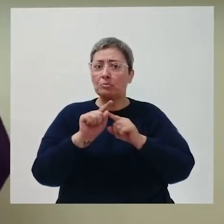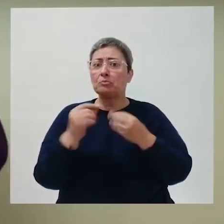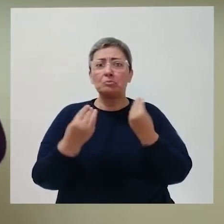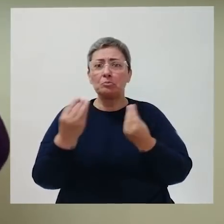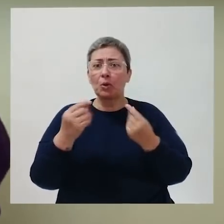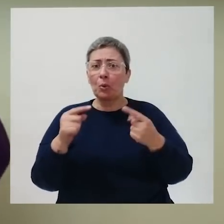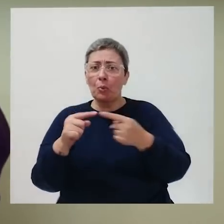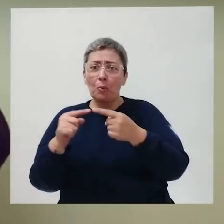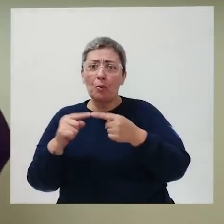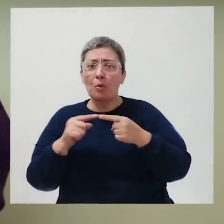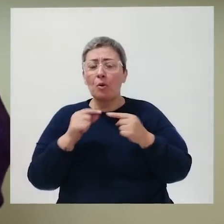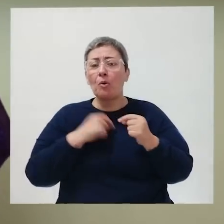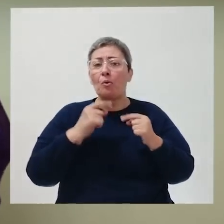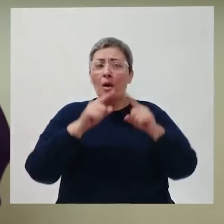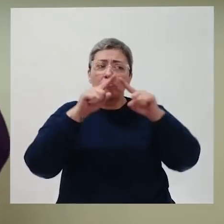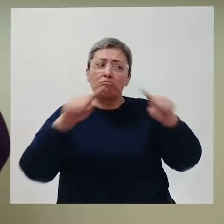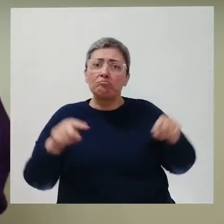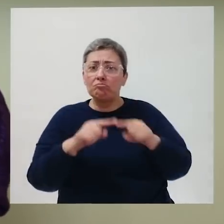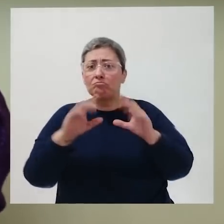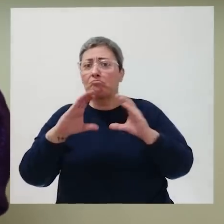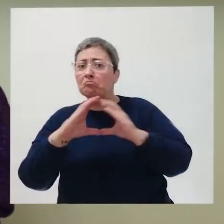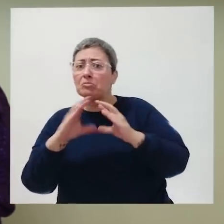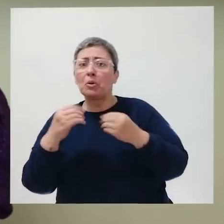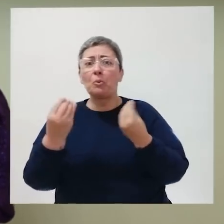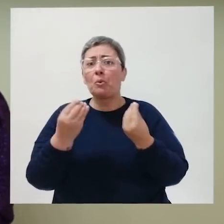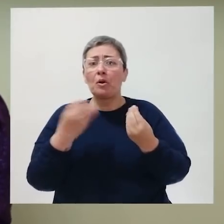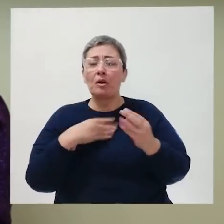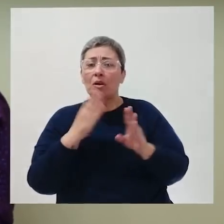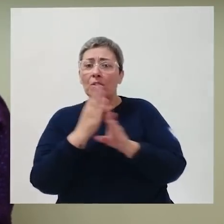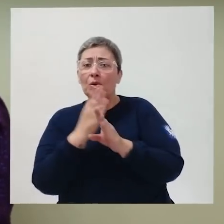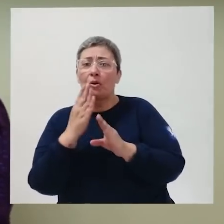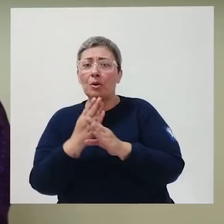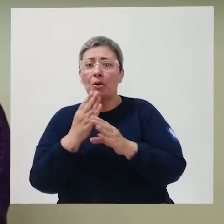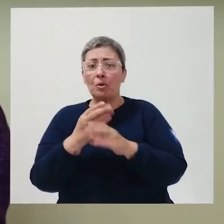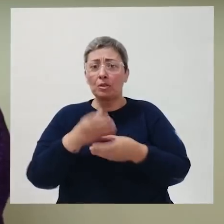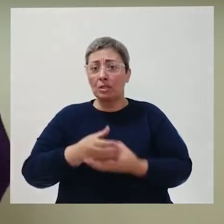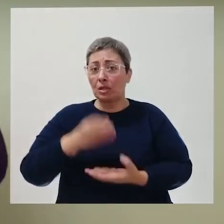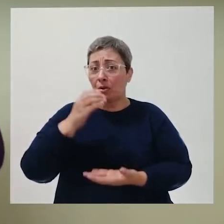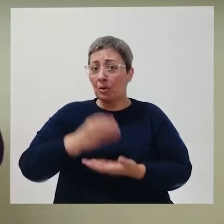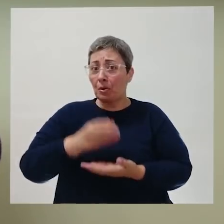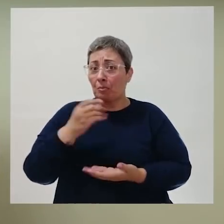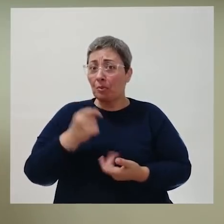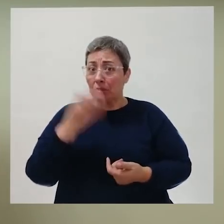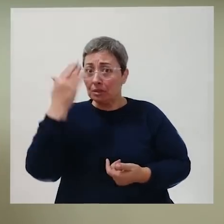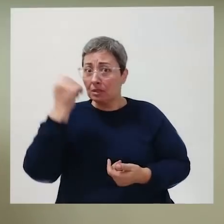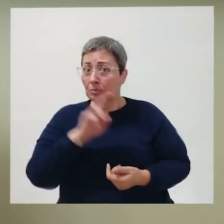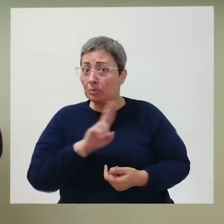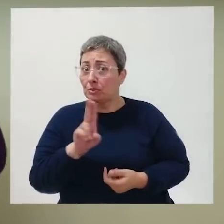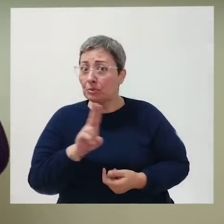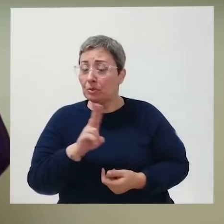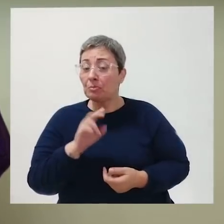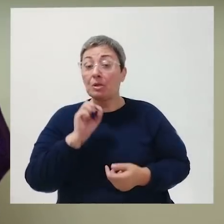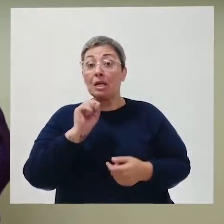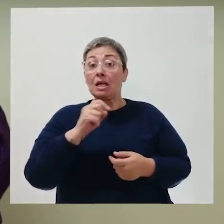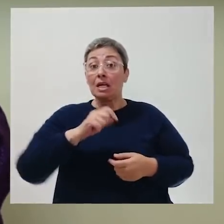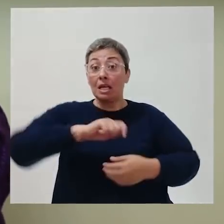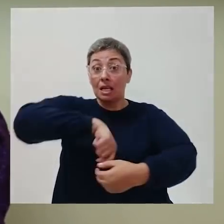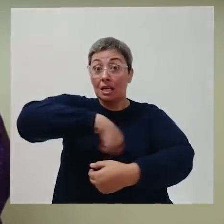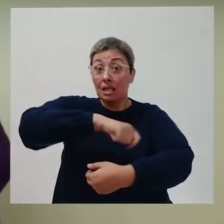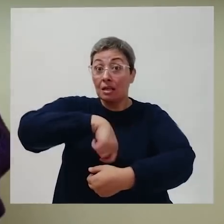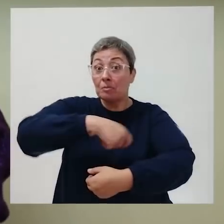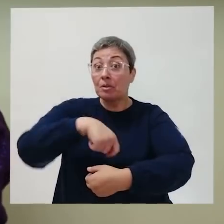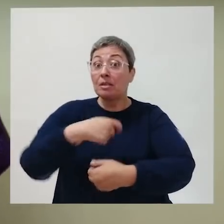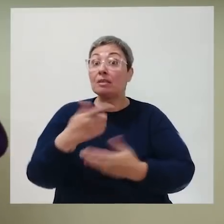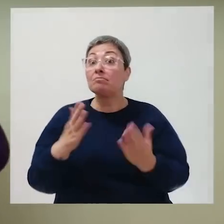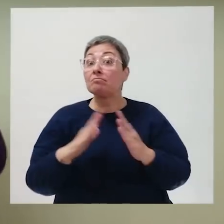relacionada? Qual figura geométrica você pode encontrar no seu copo? Você sabe o nome? E na panela da